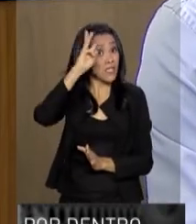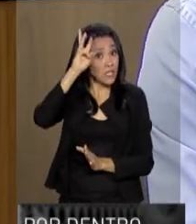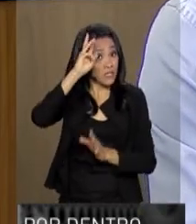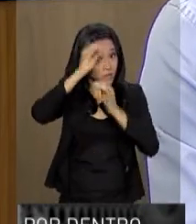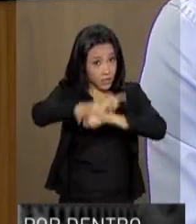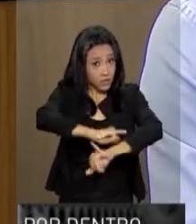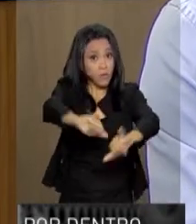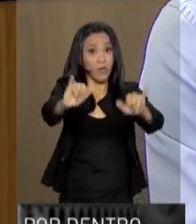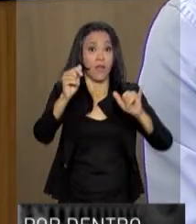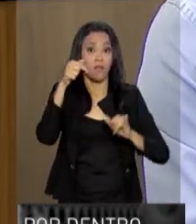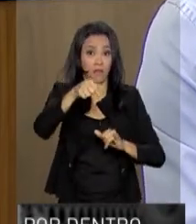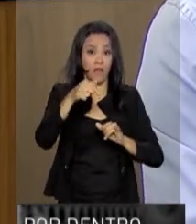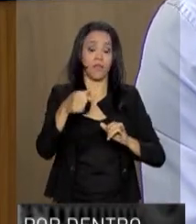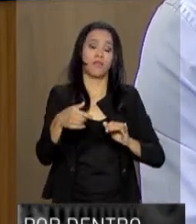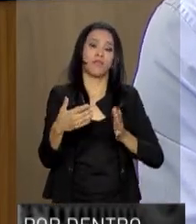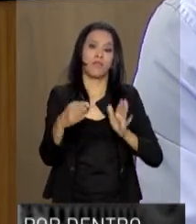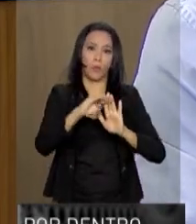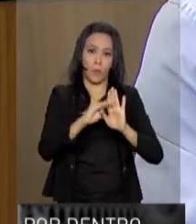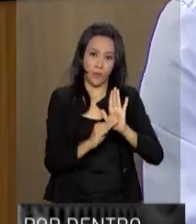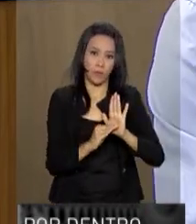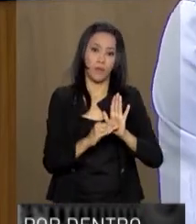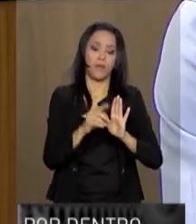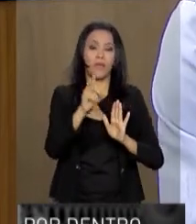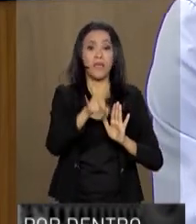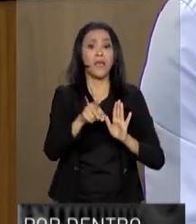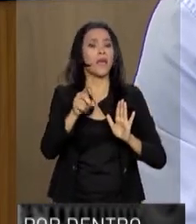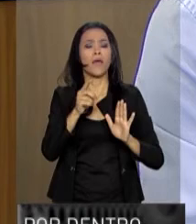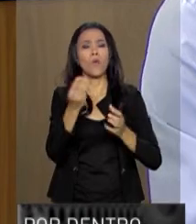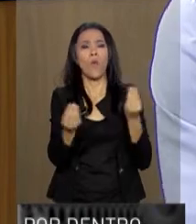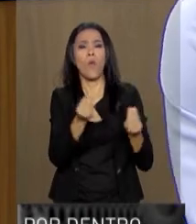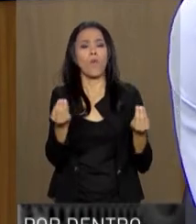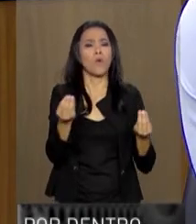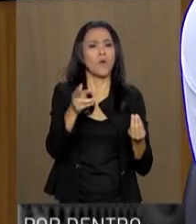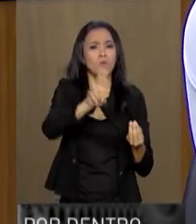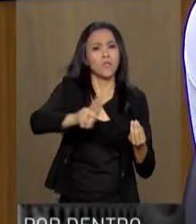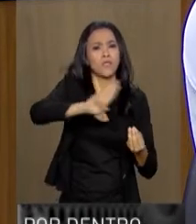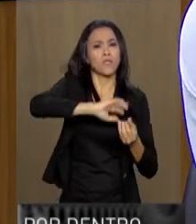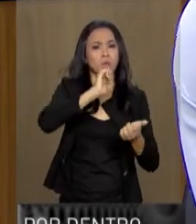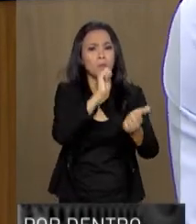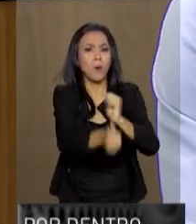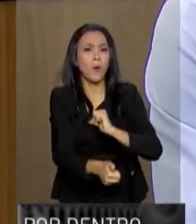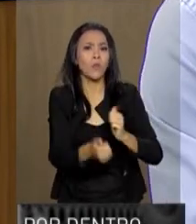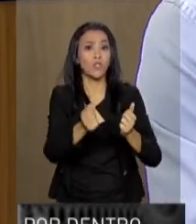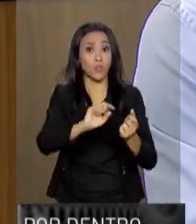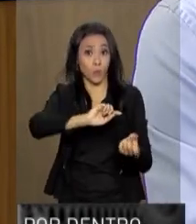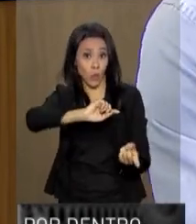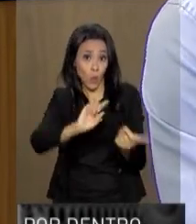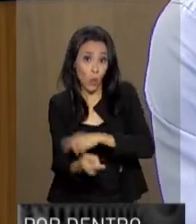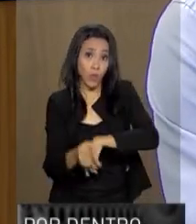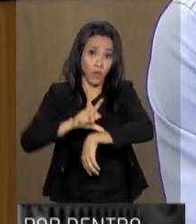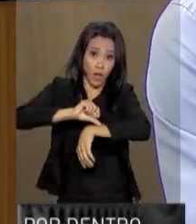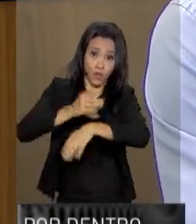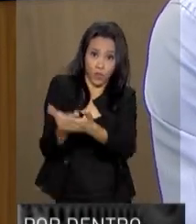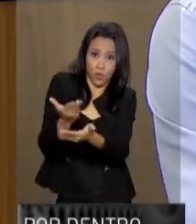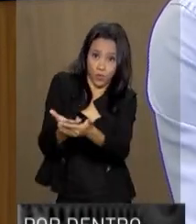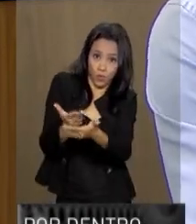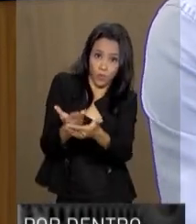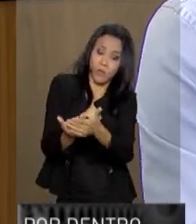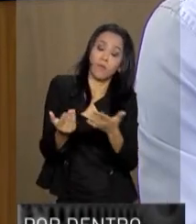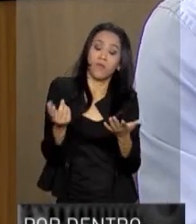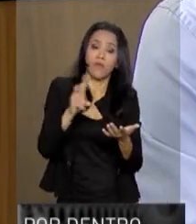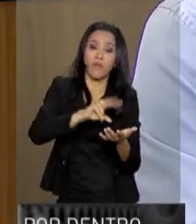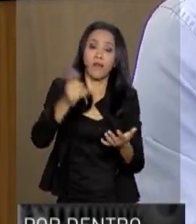um programa que através do esporte em contraturno escolar vai capacitar e